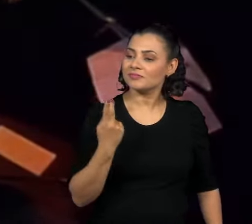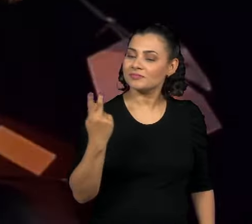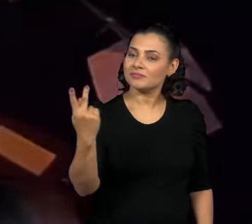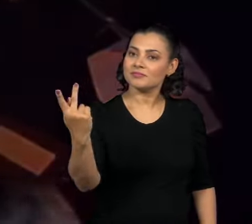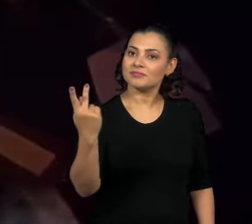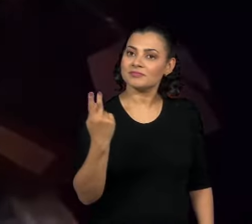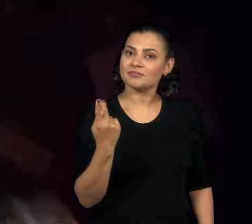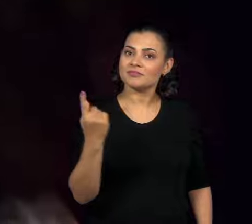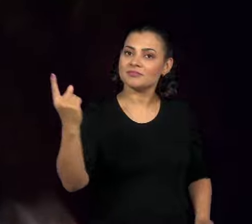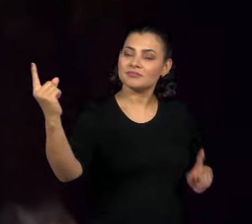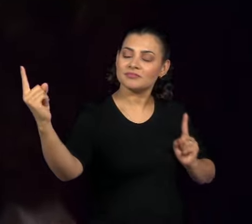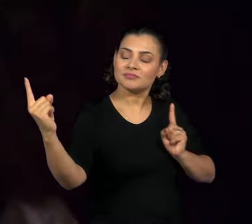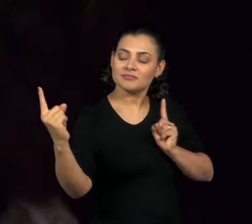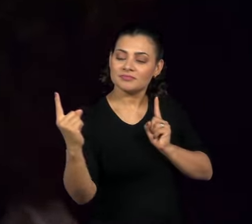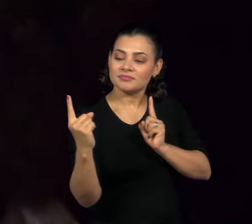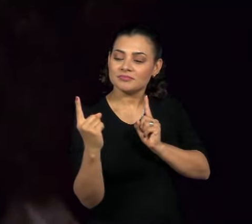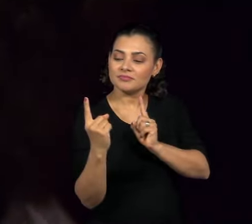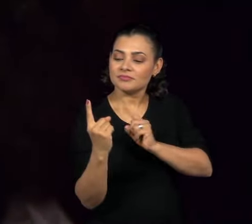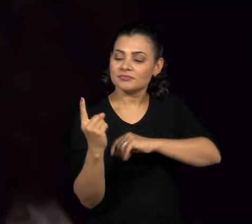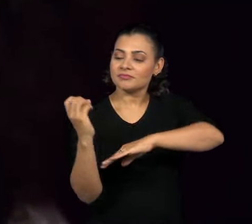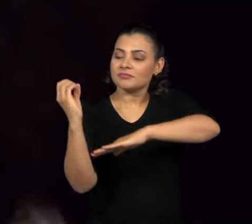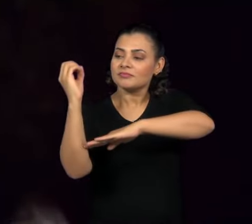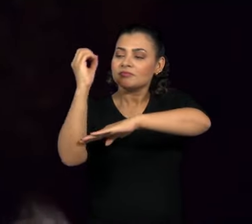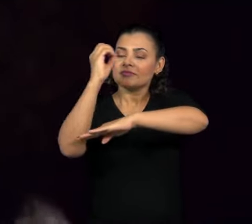Se a voz da noite